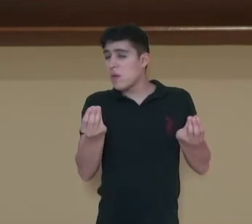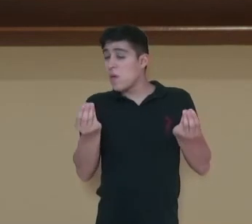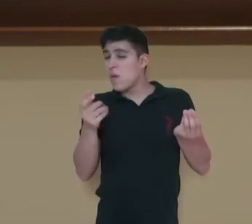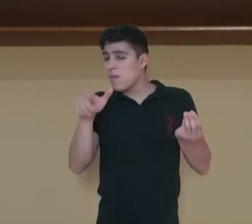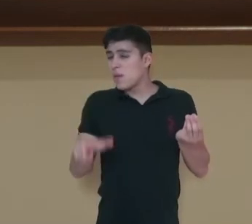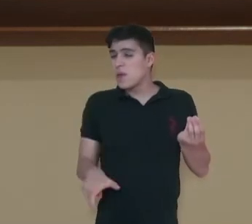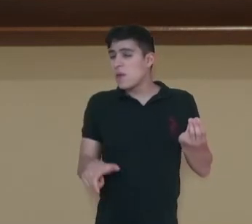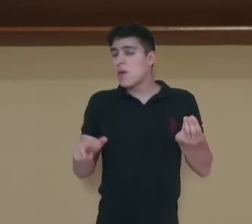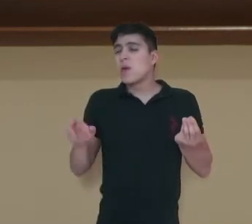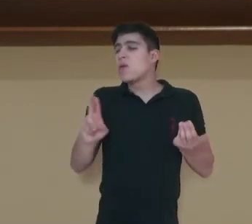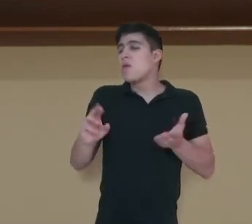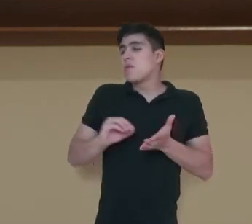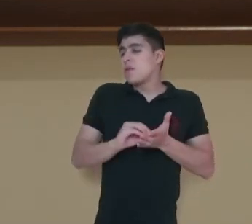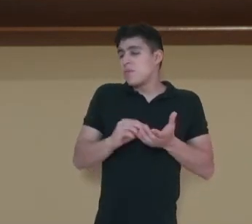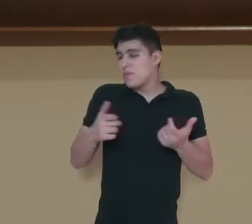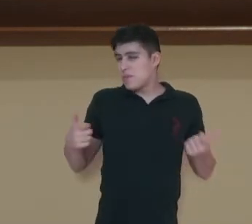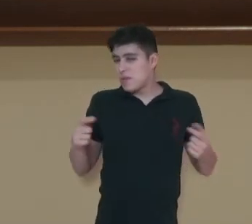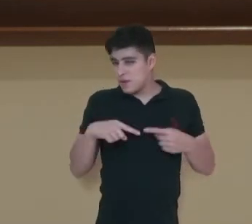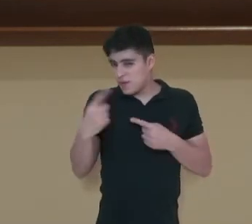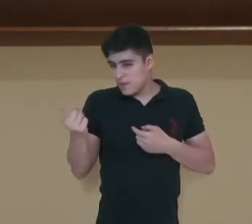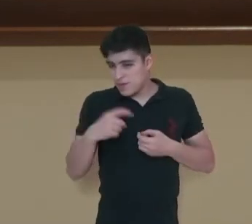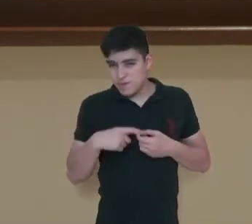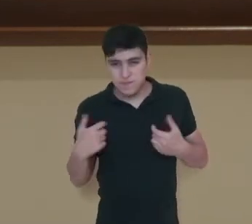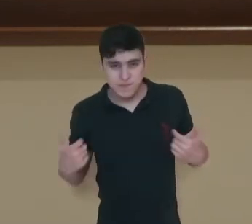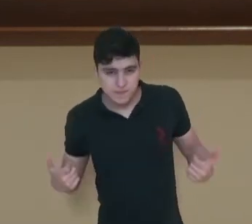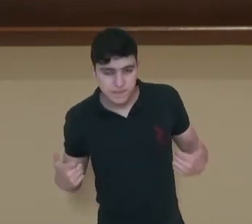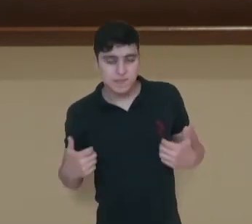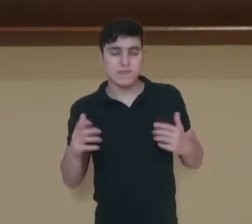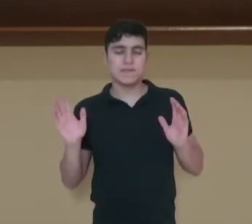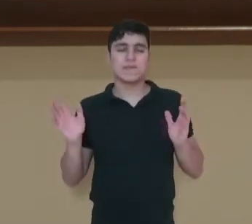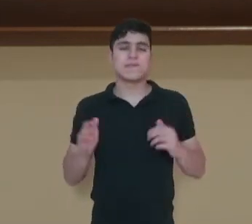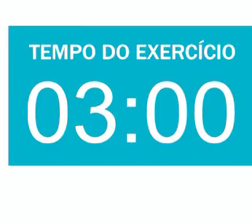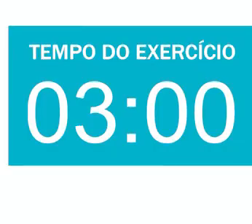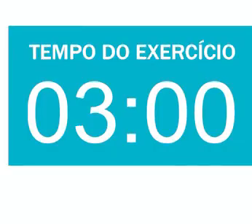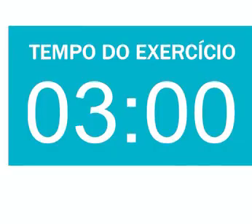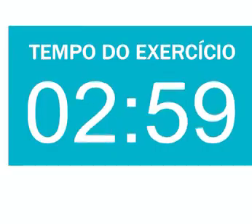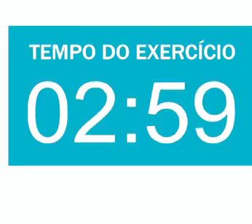documentários. Coloca o nome dele ali para mim e já retornamos. Até daqui a pouquinho.